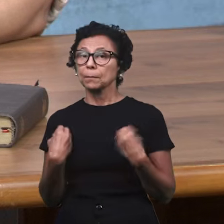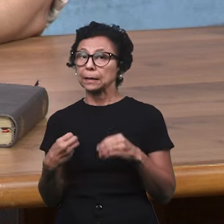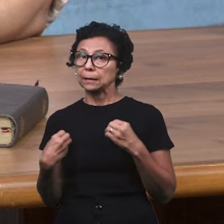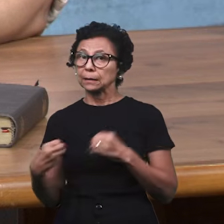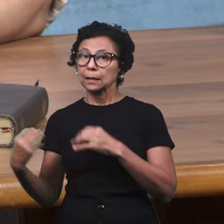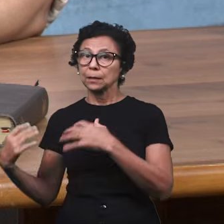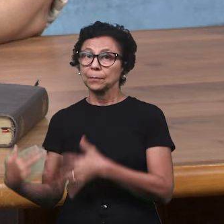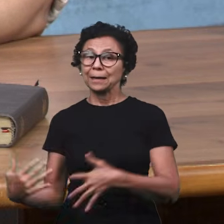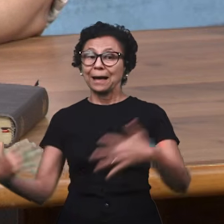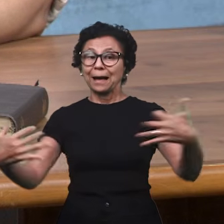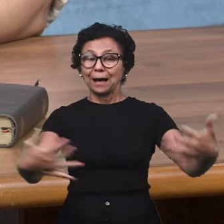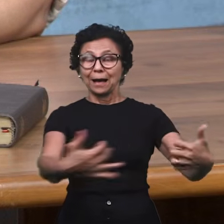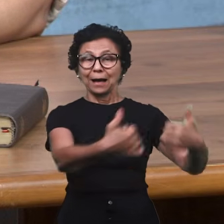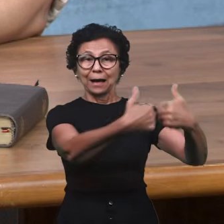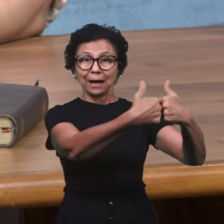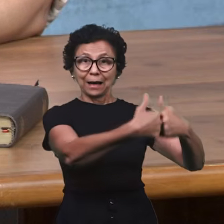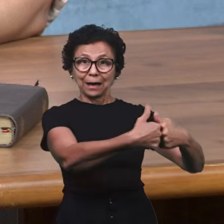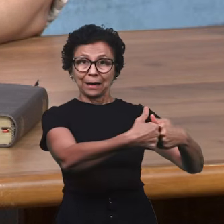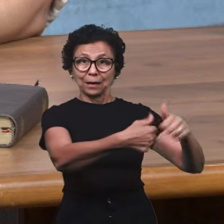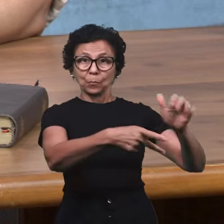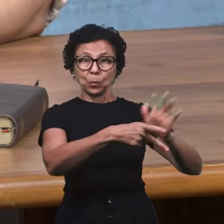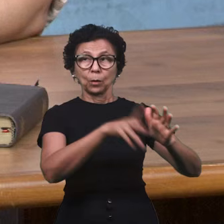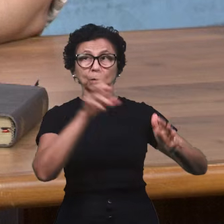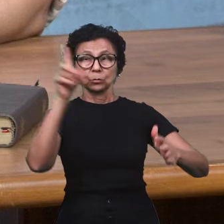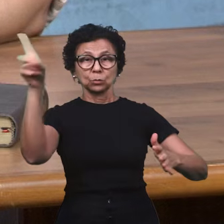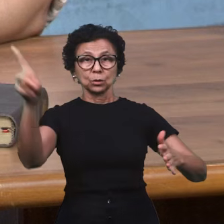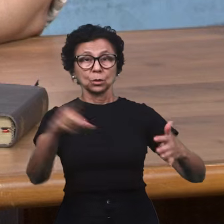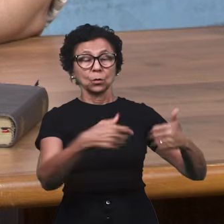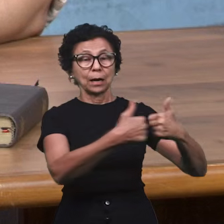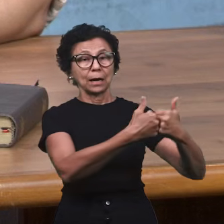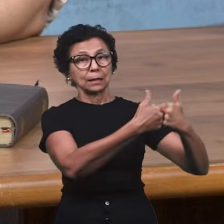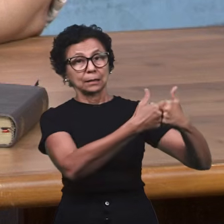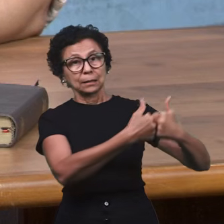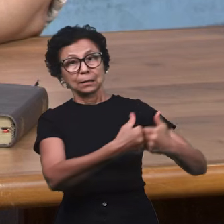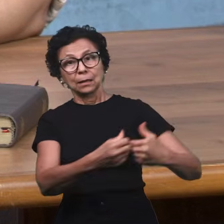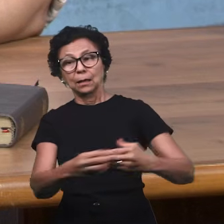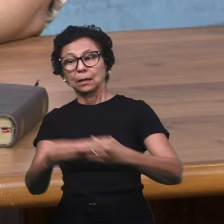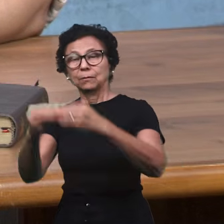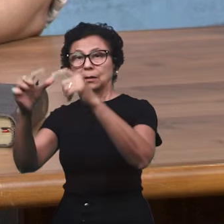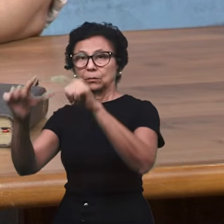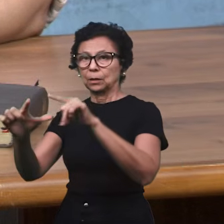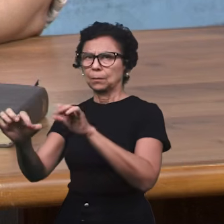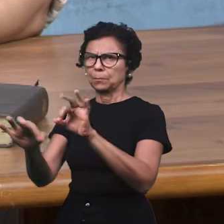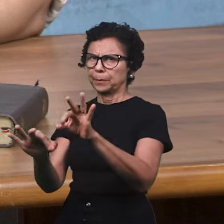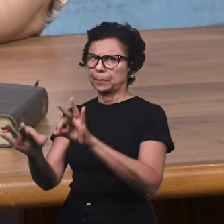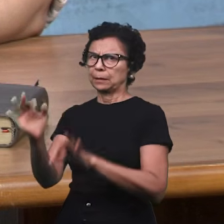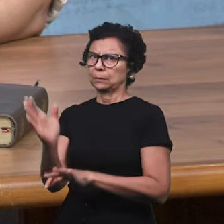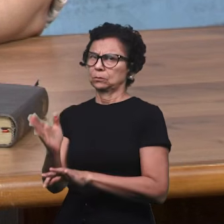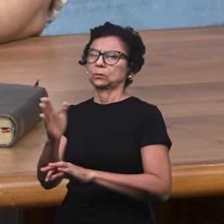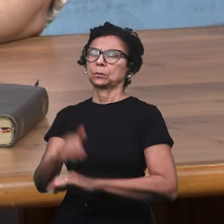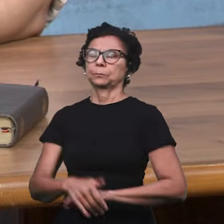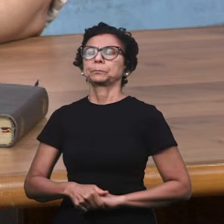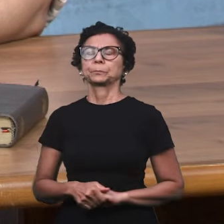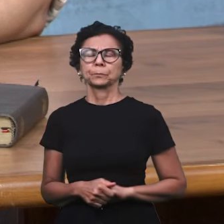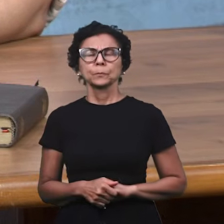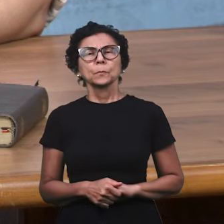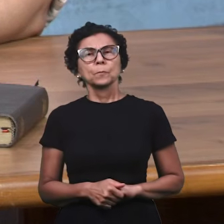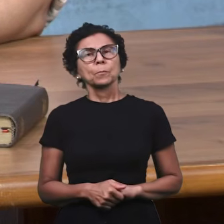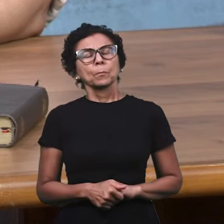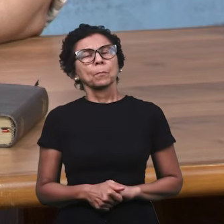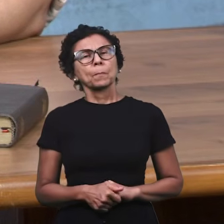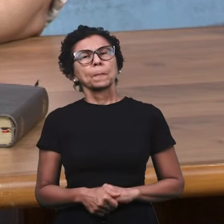de Israel, ao lugar que lhe tenho preparado. Pois que,